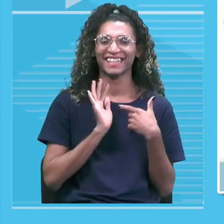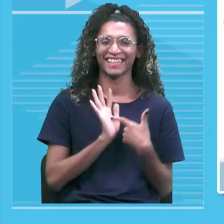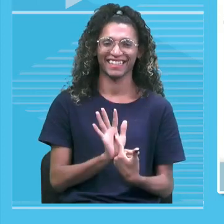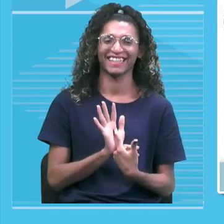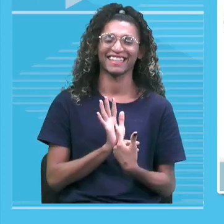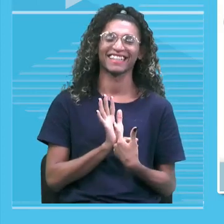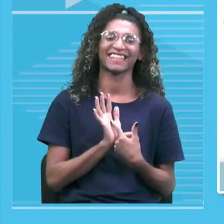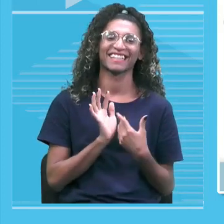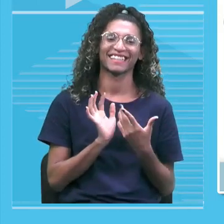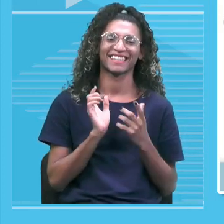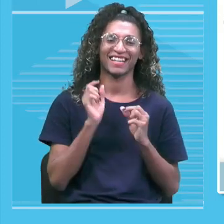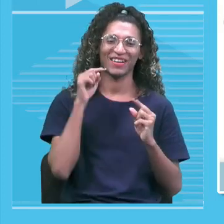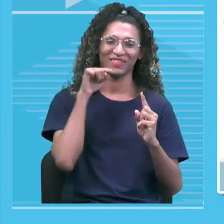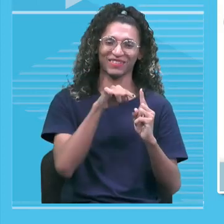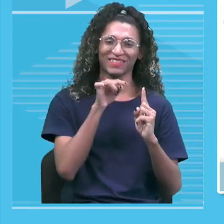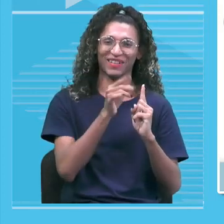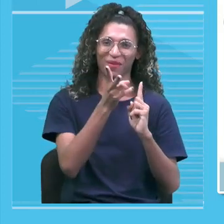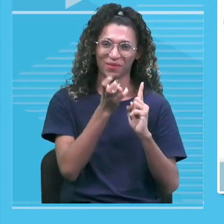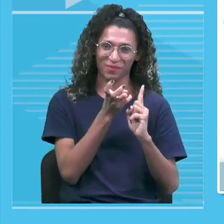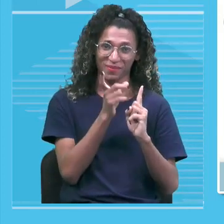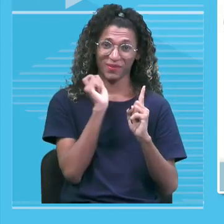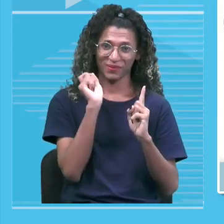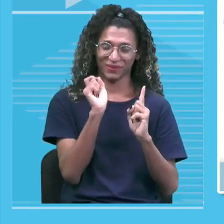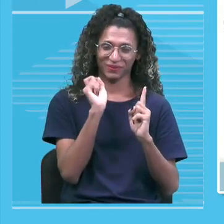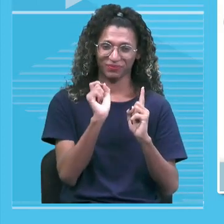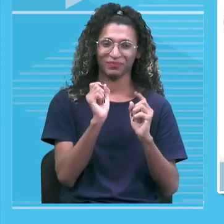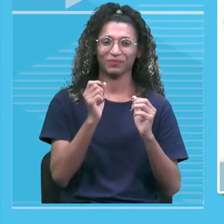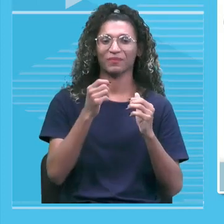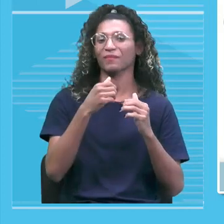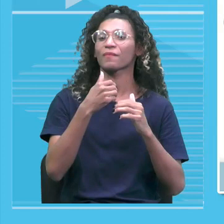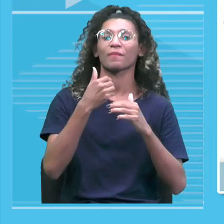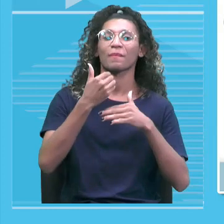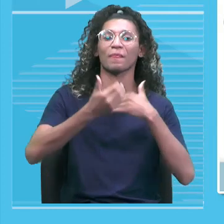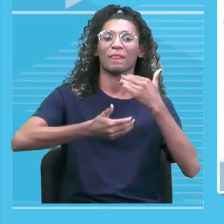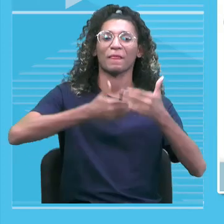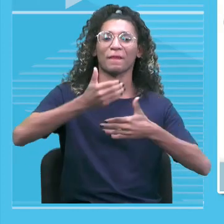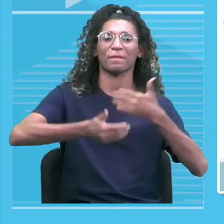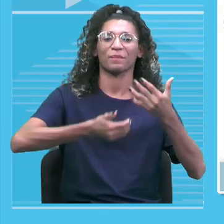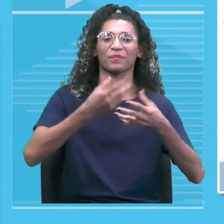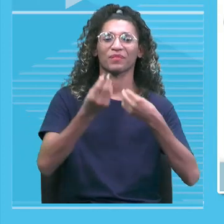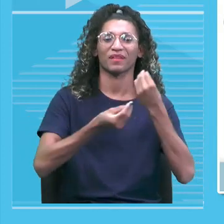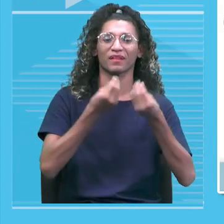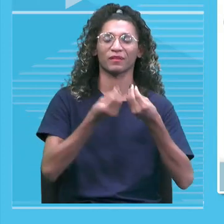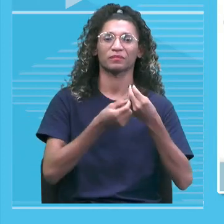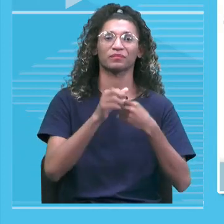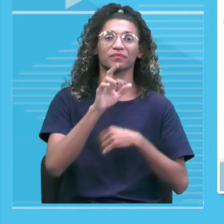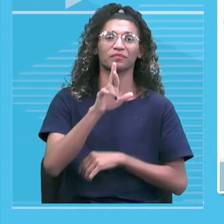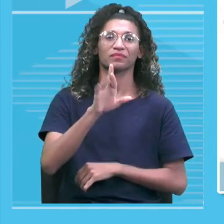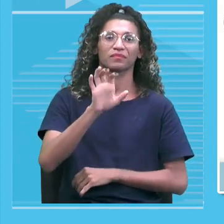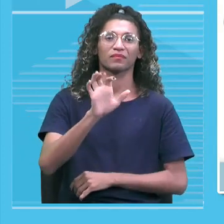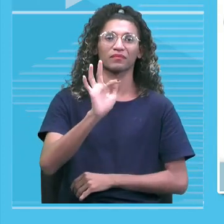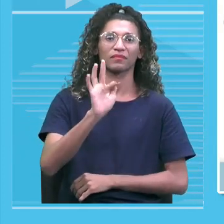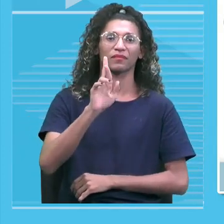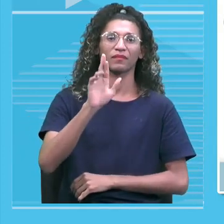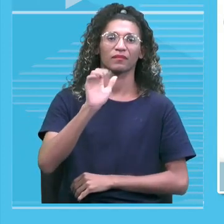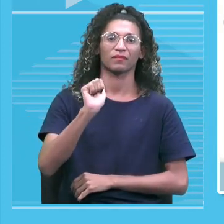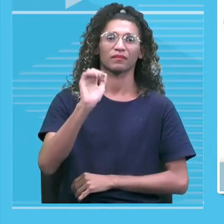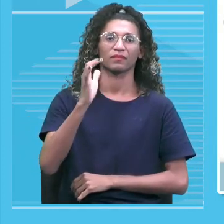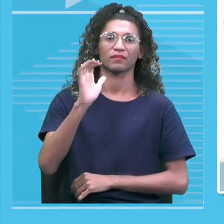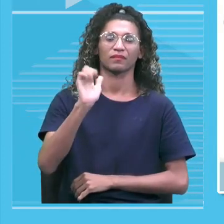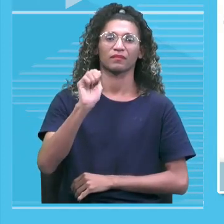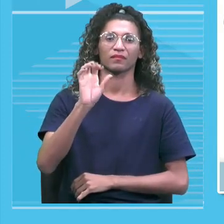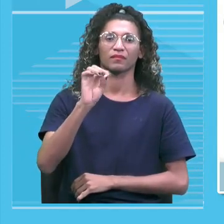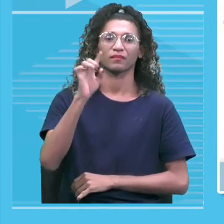vai perceber lá um processo chamado refração da onda tá